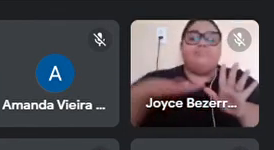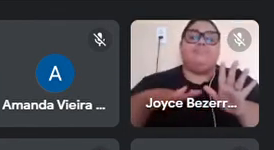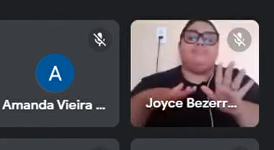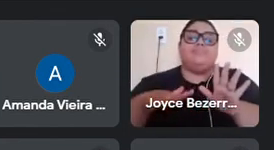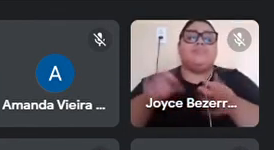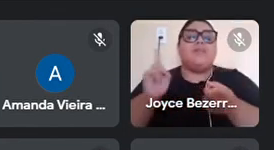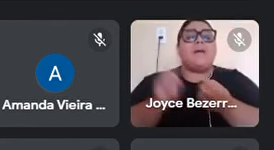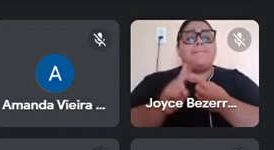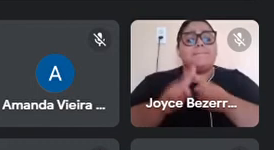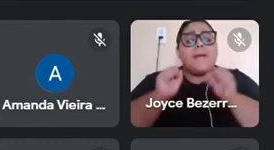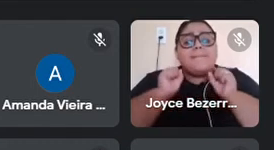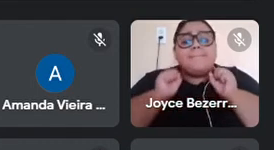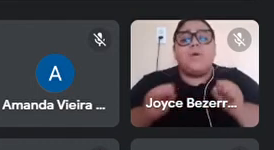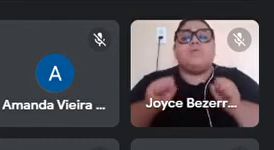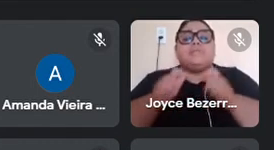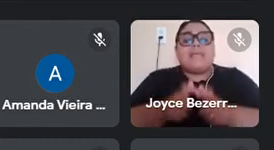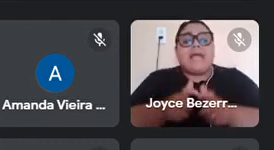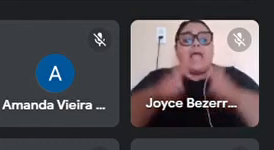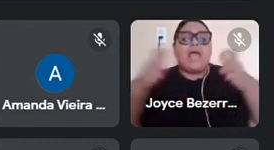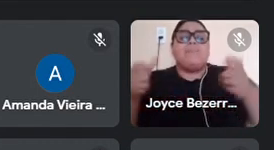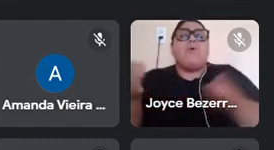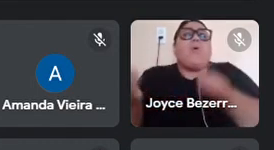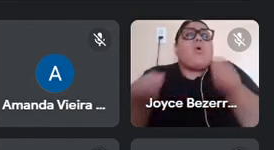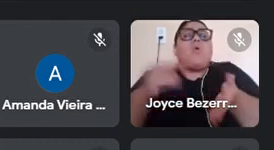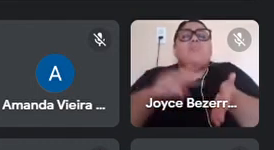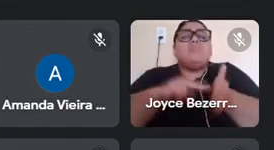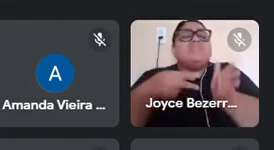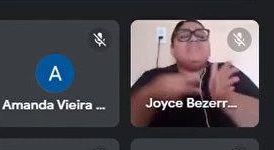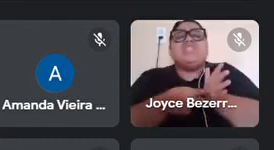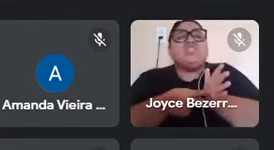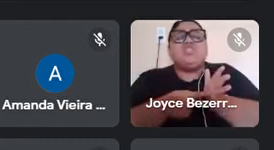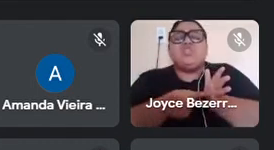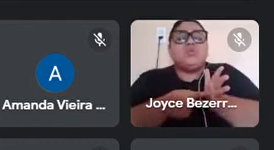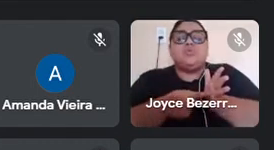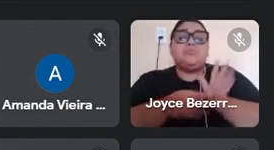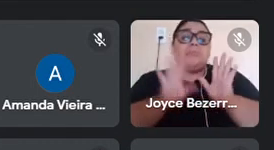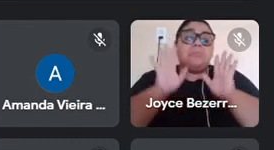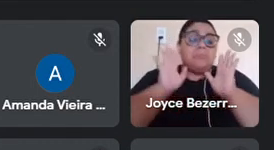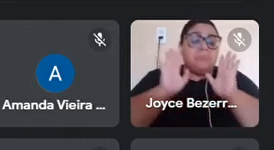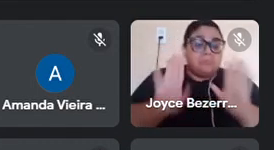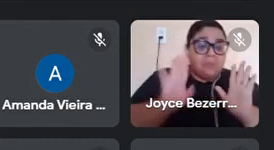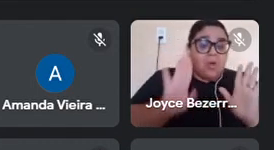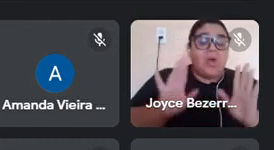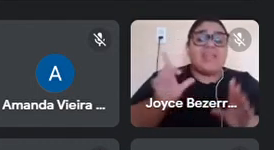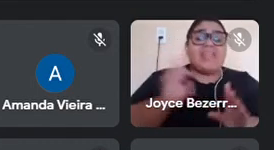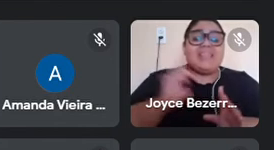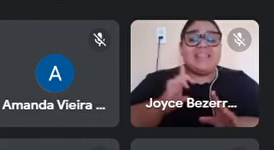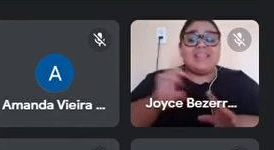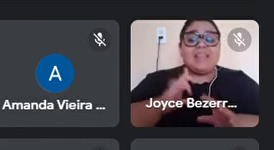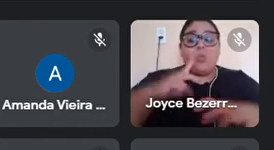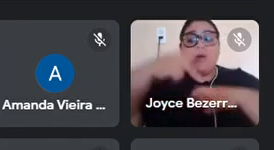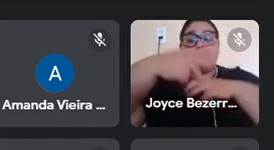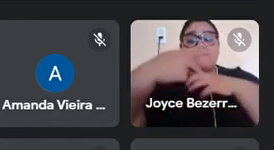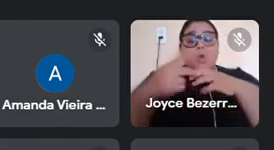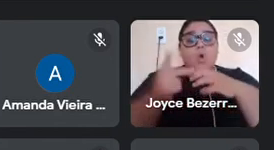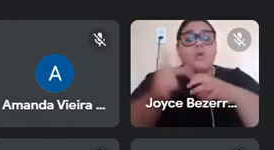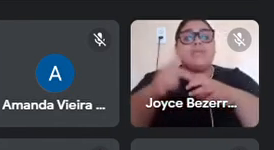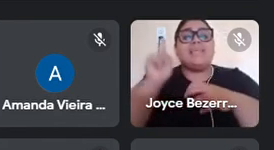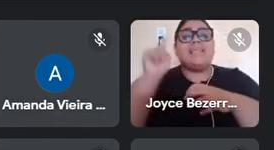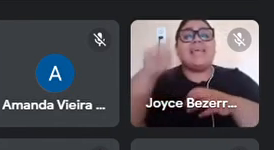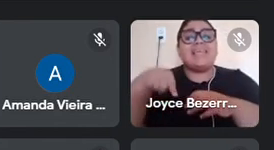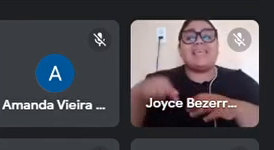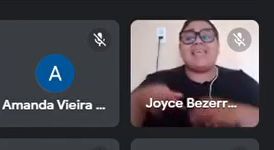pode ser ampla. Em que sentido, professora? Tem uma proteína que é